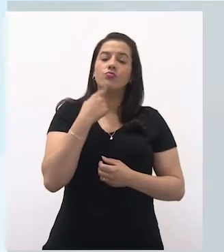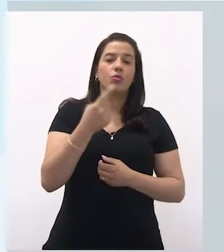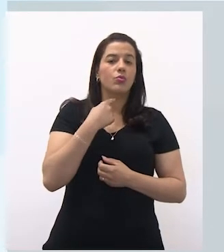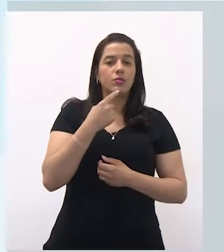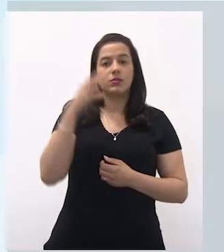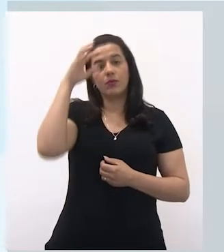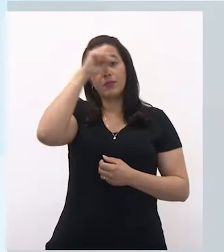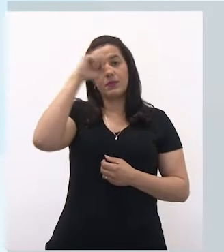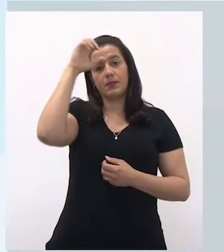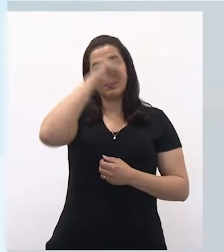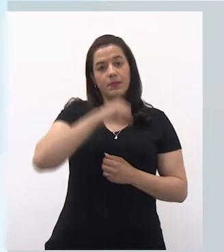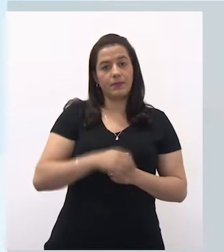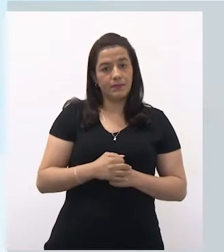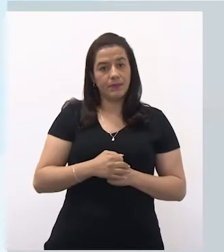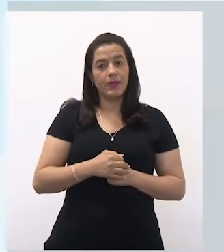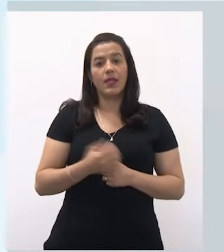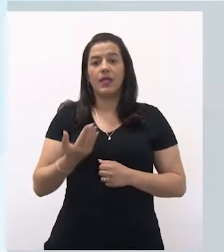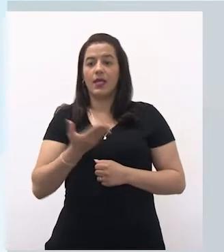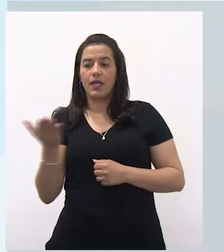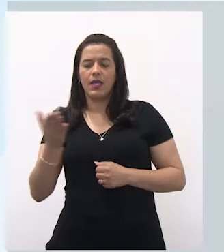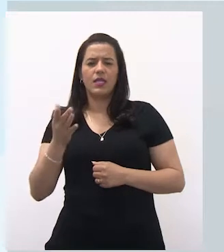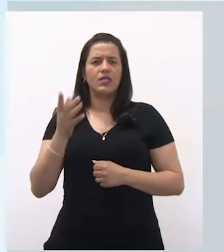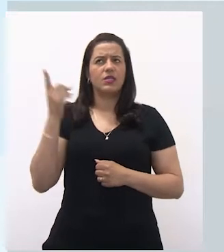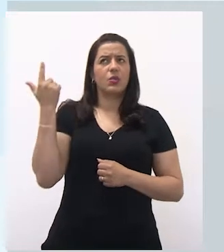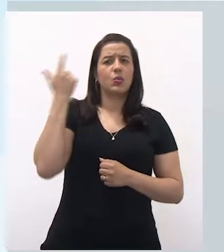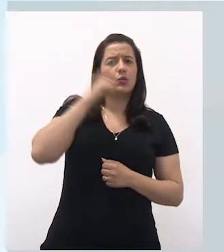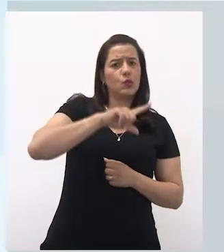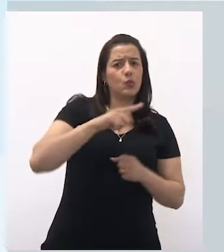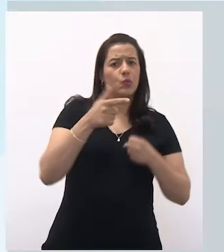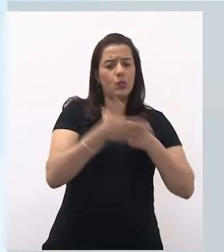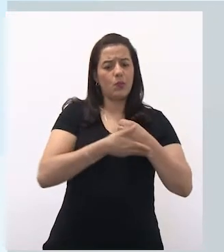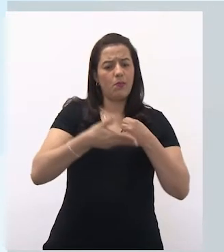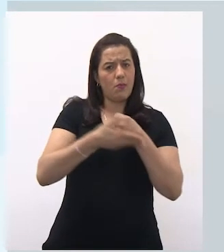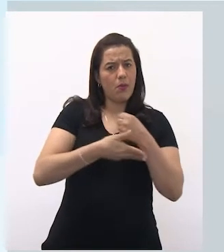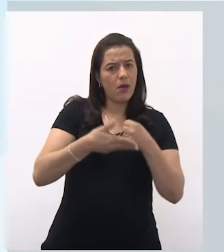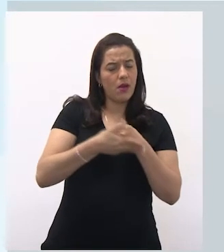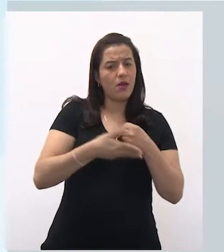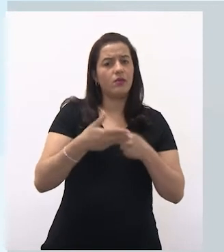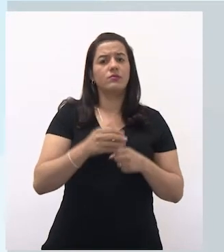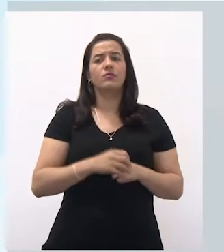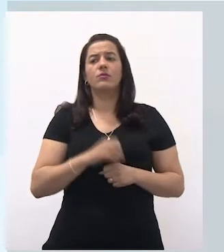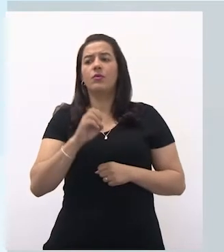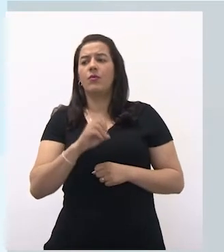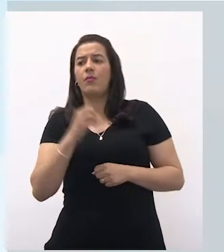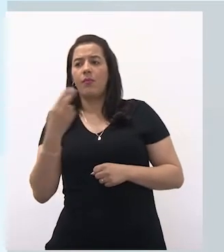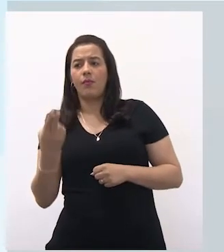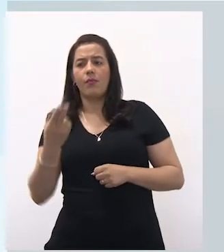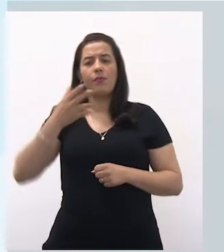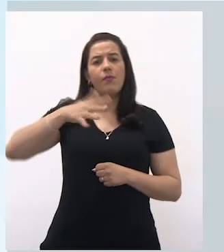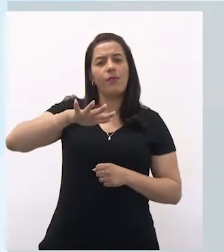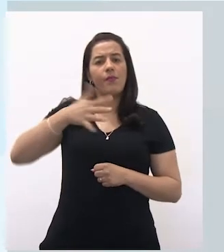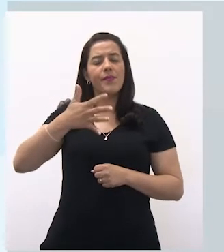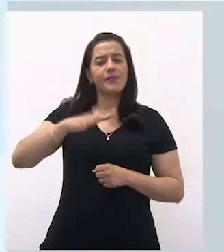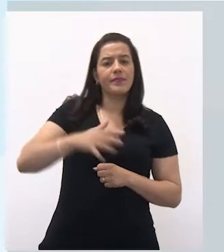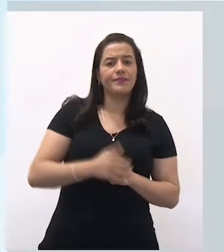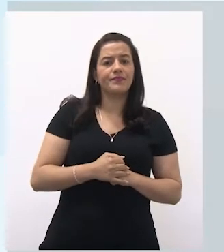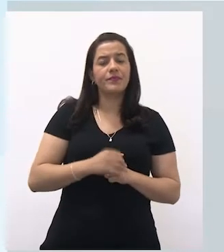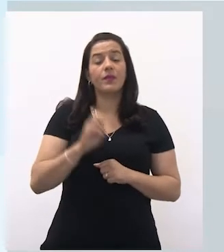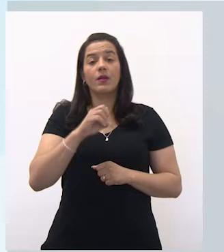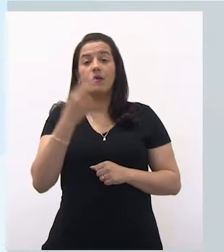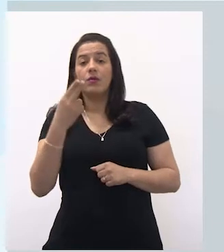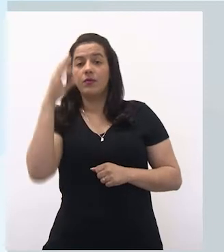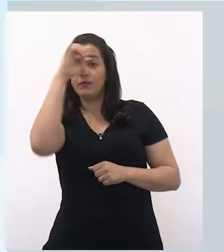Né? Foi aprendido conhecimentos básicos, foram aprendidos conhecimentos medianos, foram aprendidos